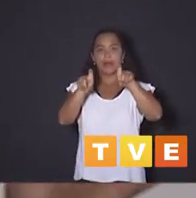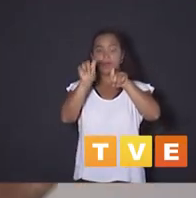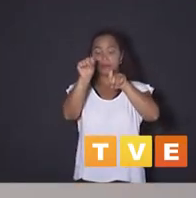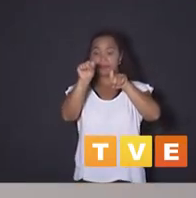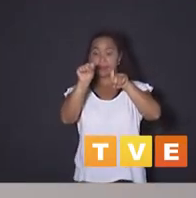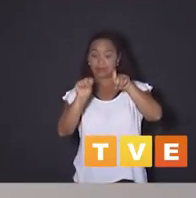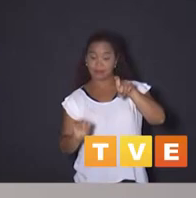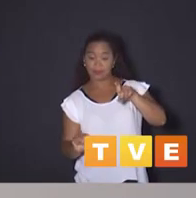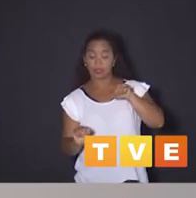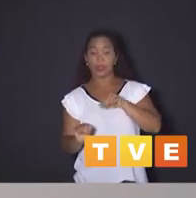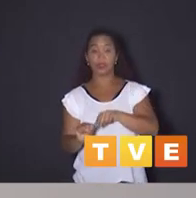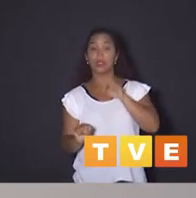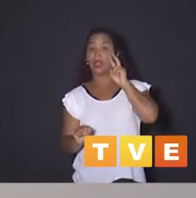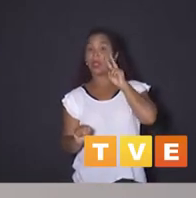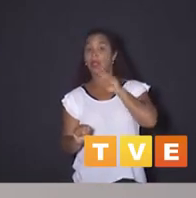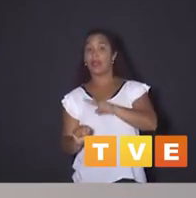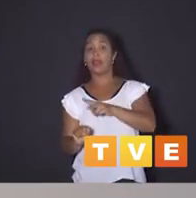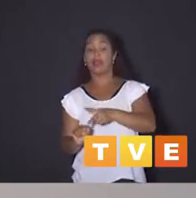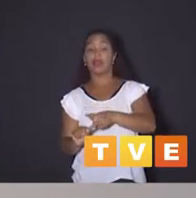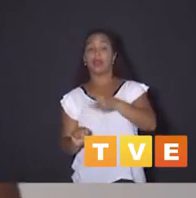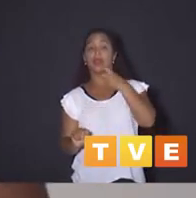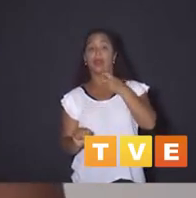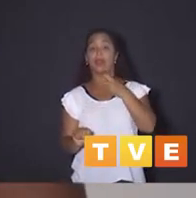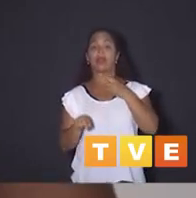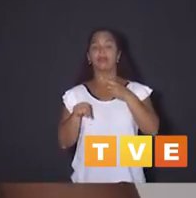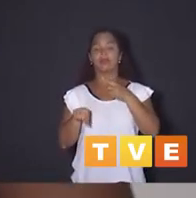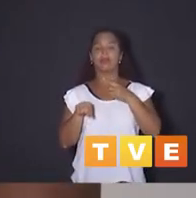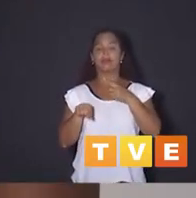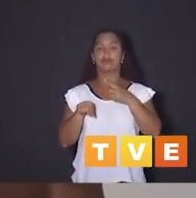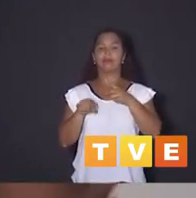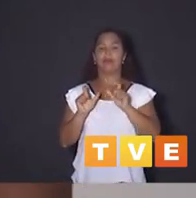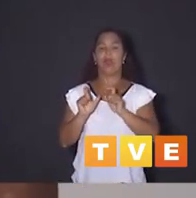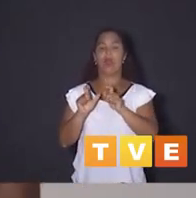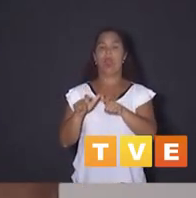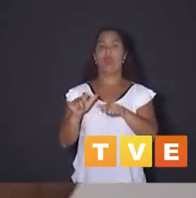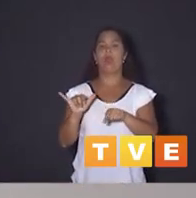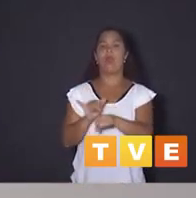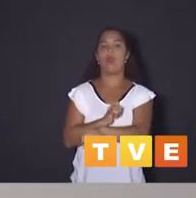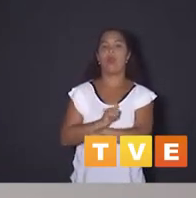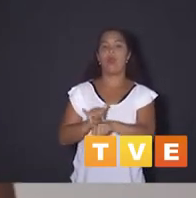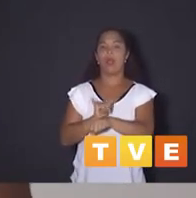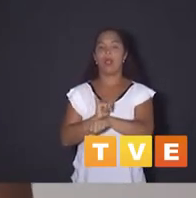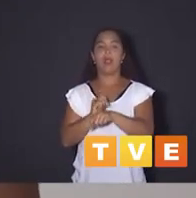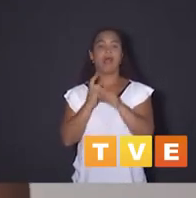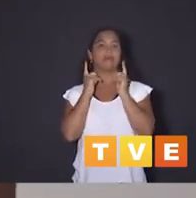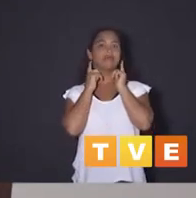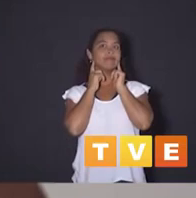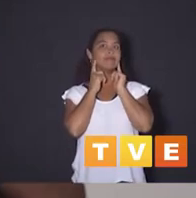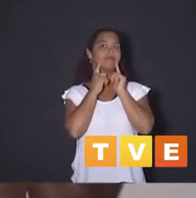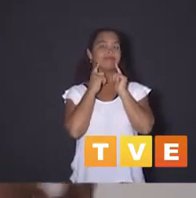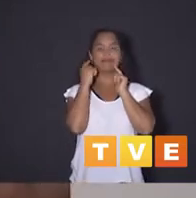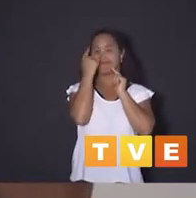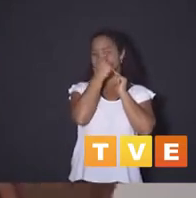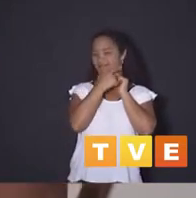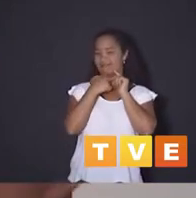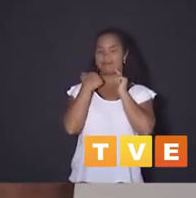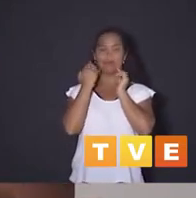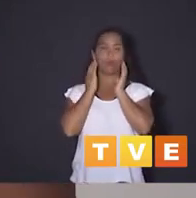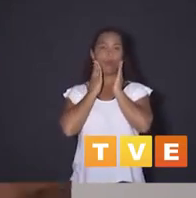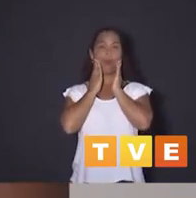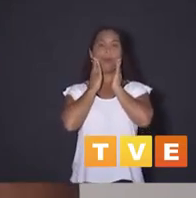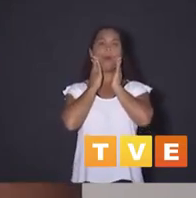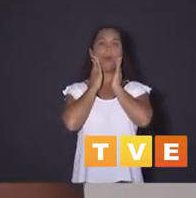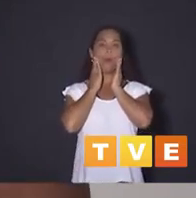uma unidade é muito estratégica dessas cargas e desses tons de pele que estão ali como grandes